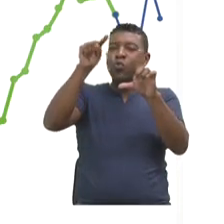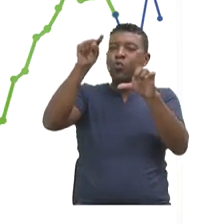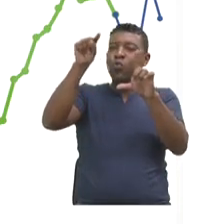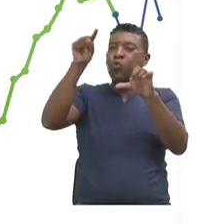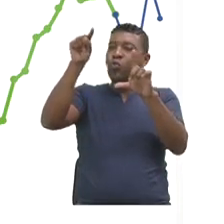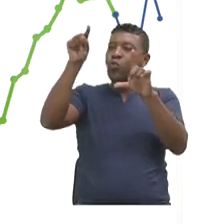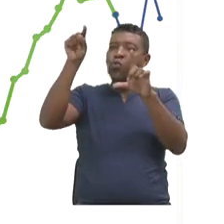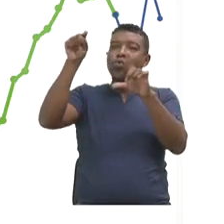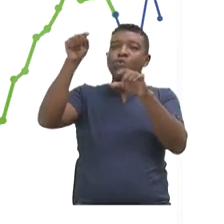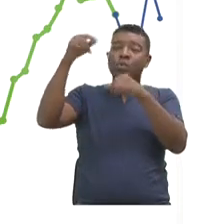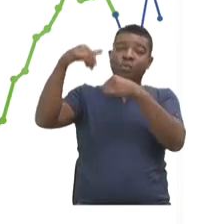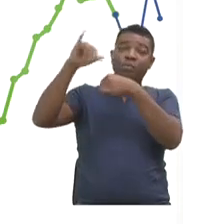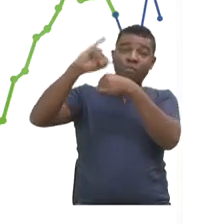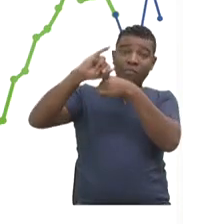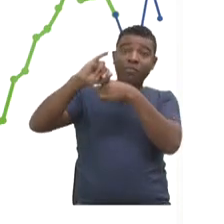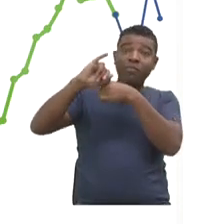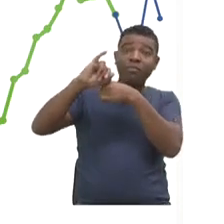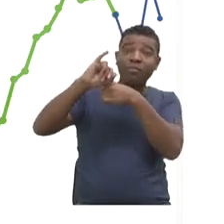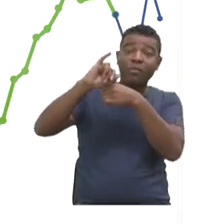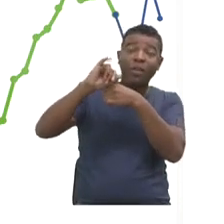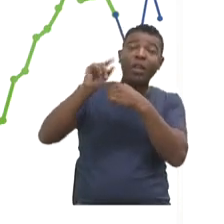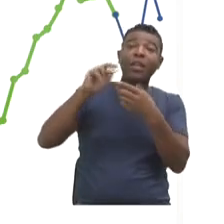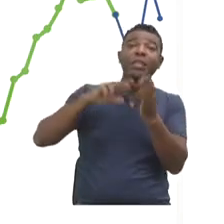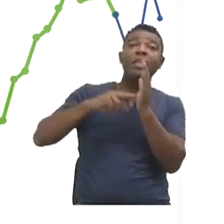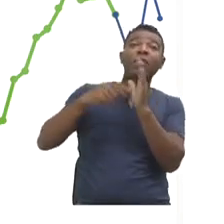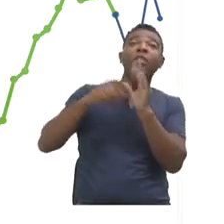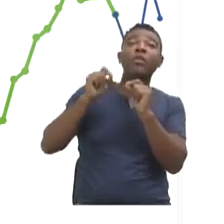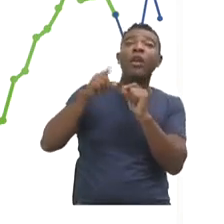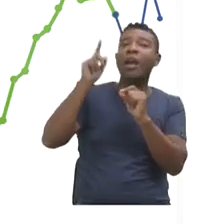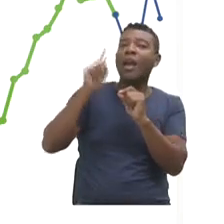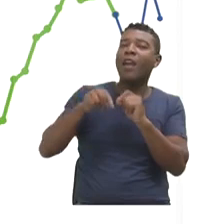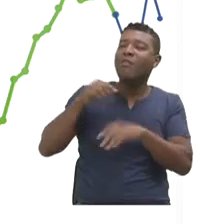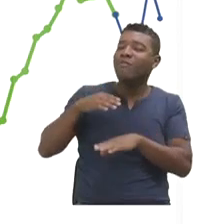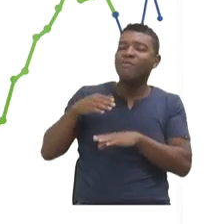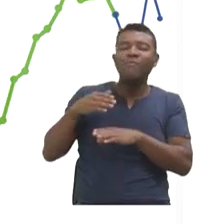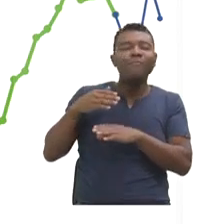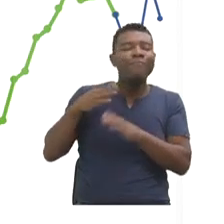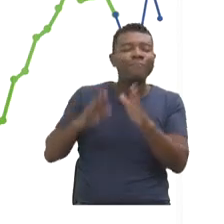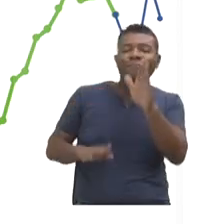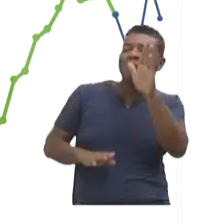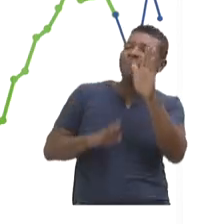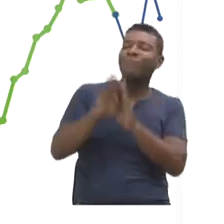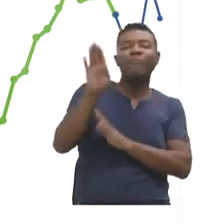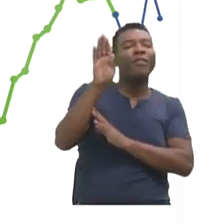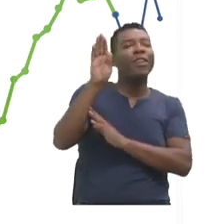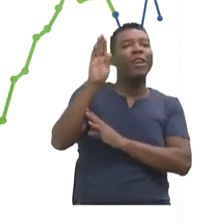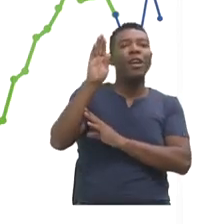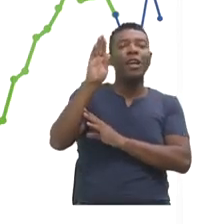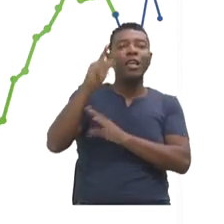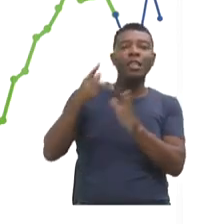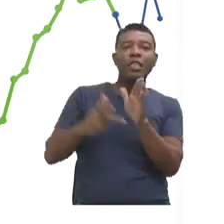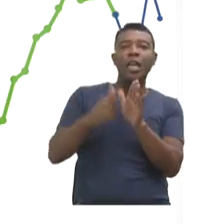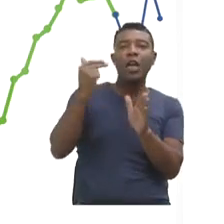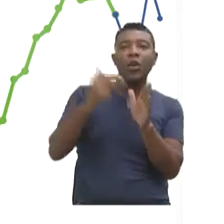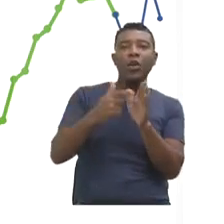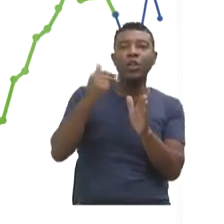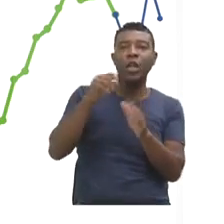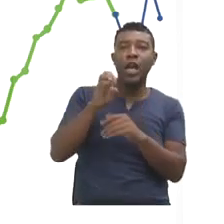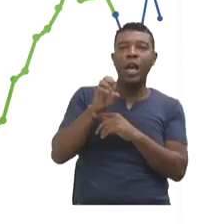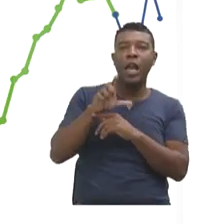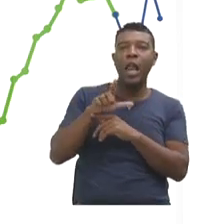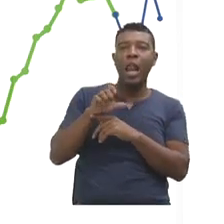2023 vai ser mais um recorde de cirurgias eletivas e a gente não está contentando com esse